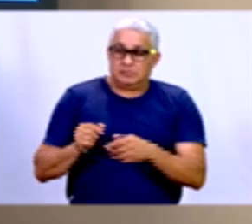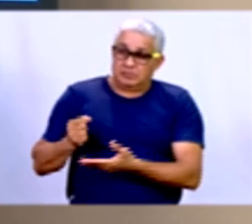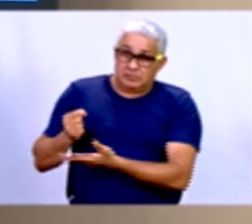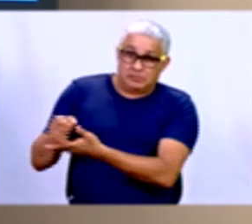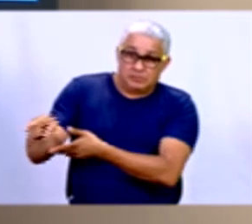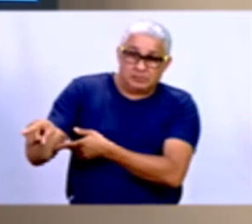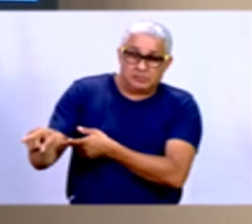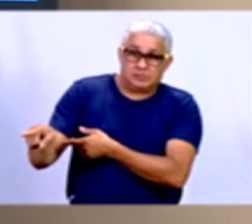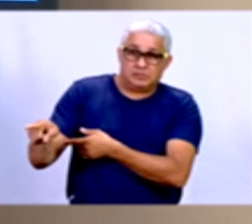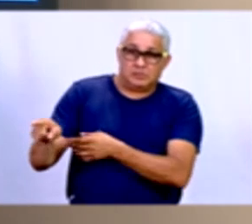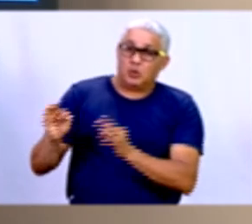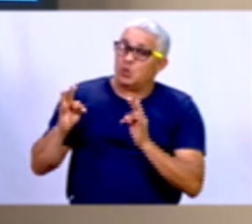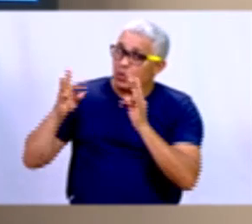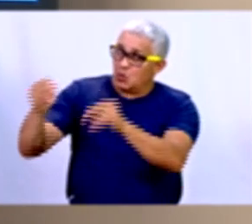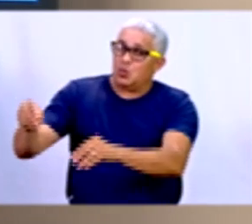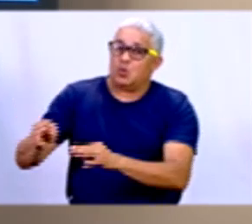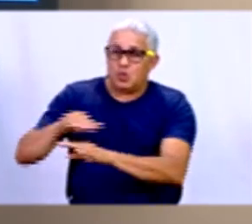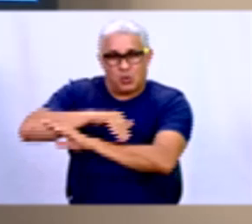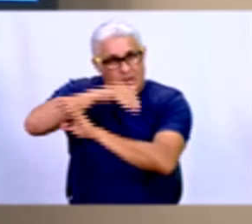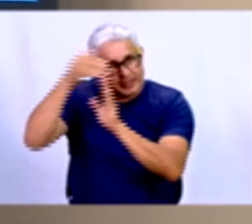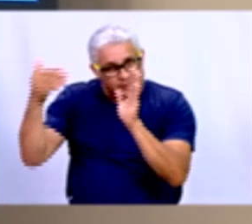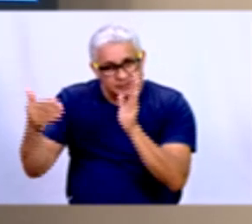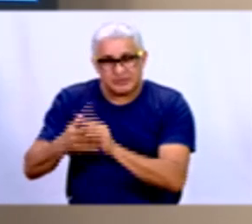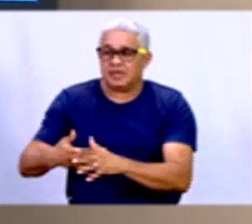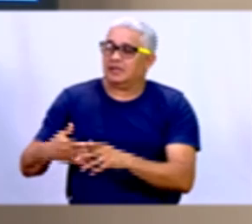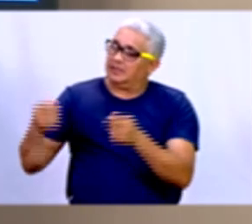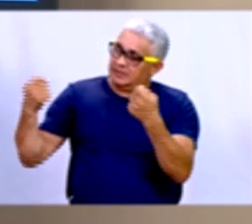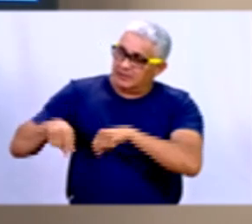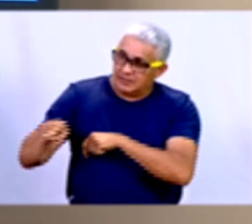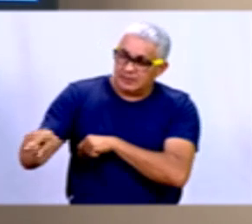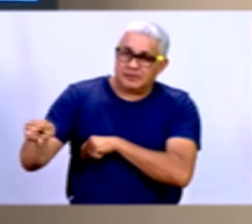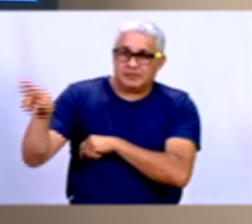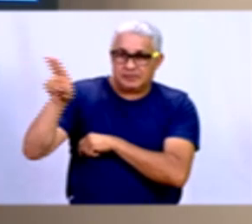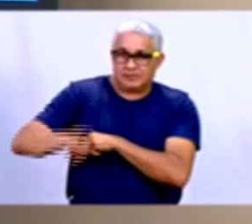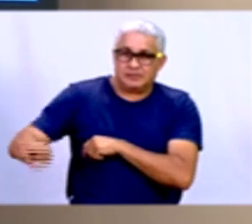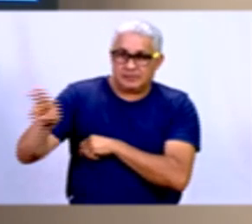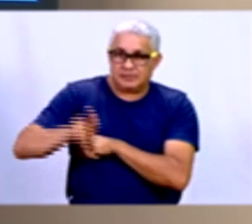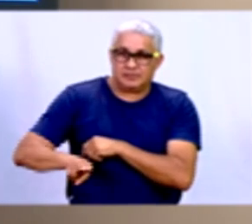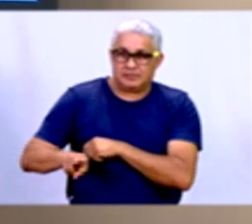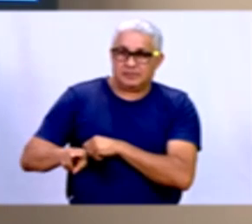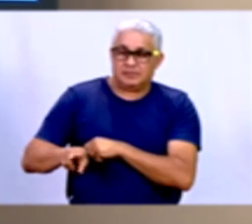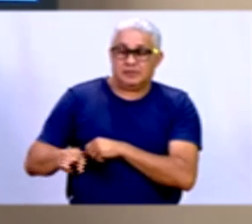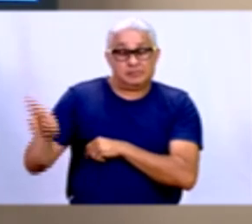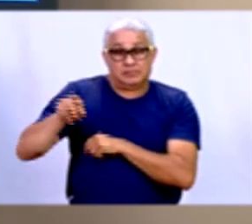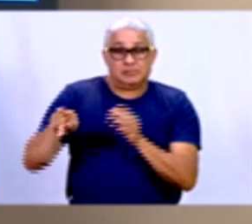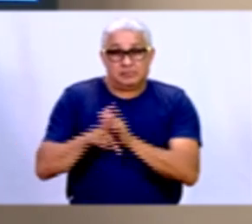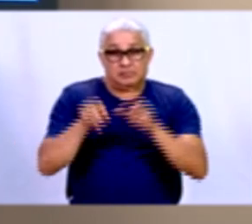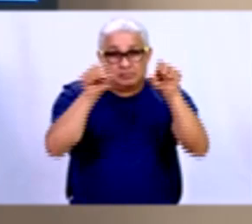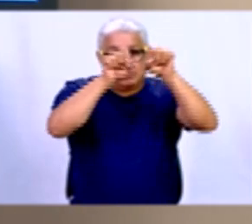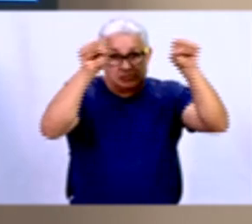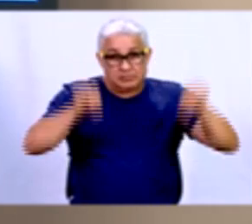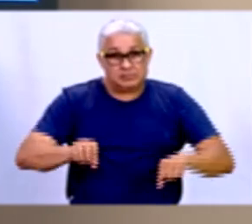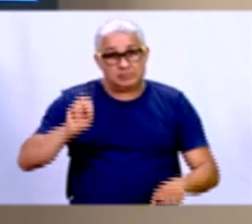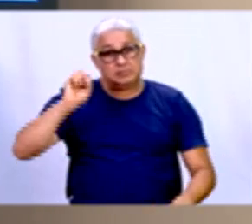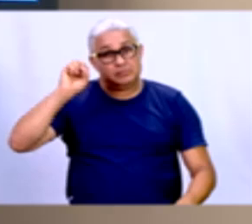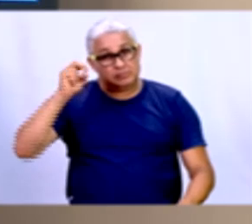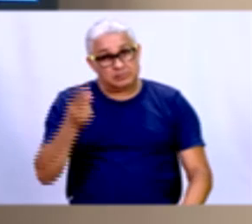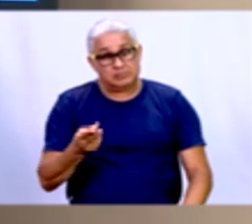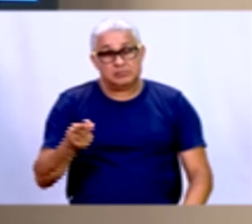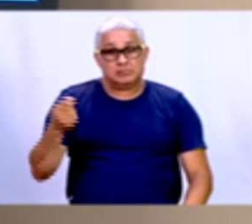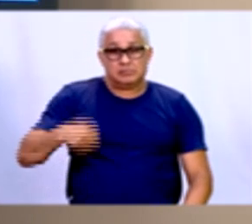todas as necessidades deles, independente se essas necessidades são com relação ao uso do sistema ou com relação às